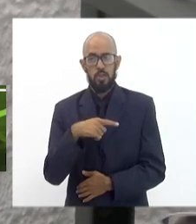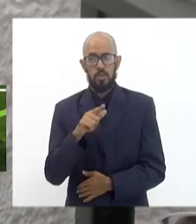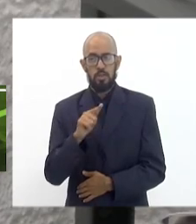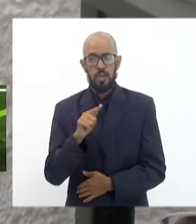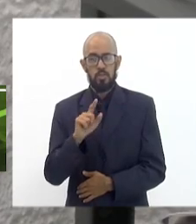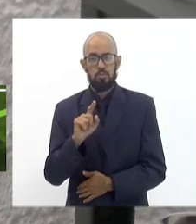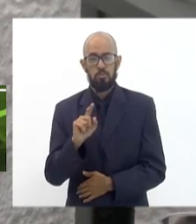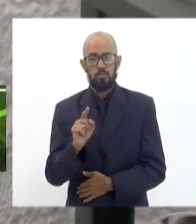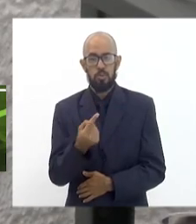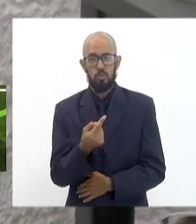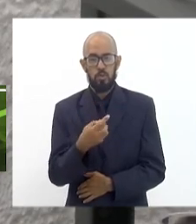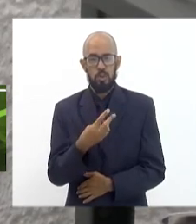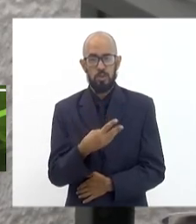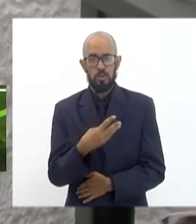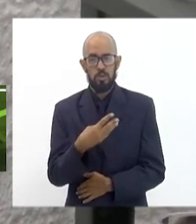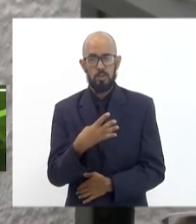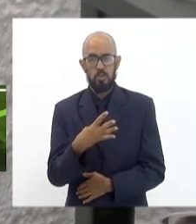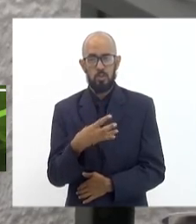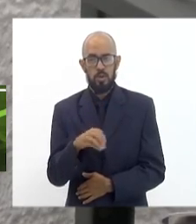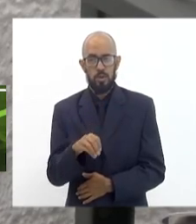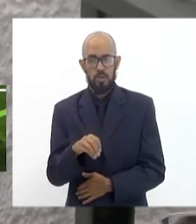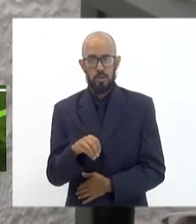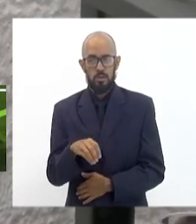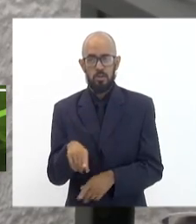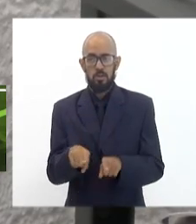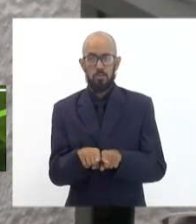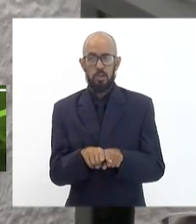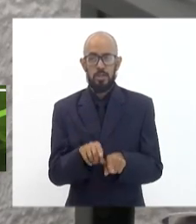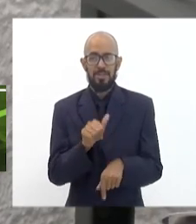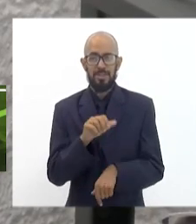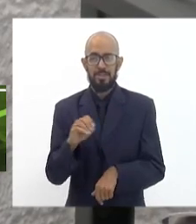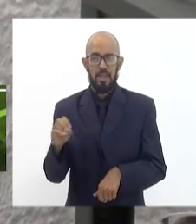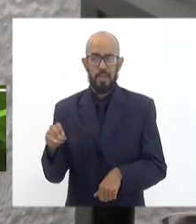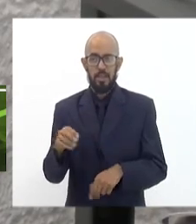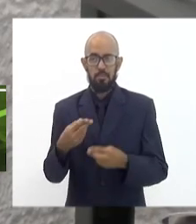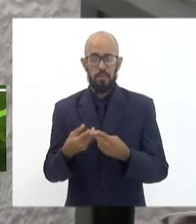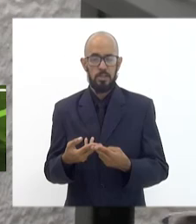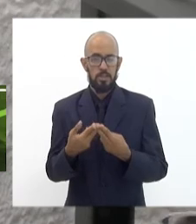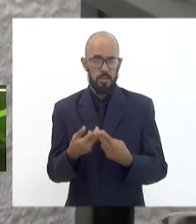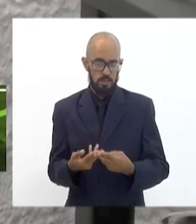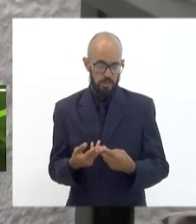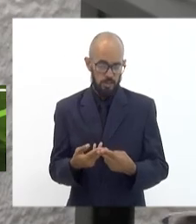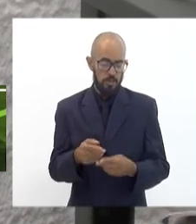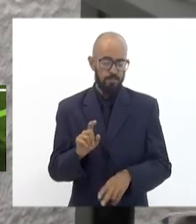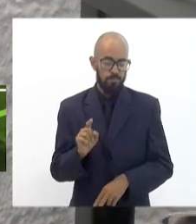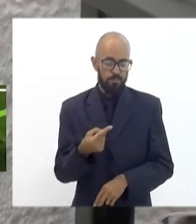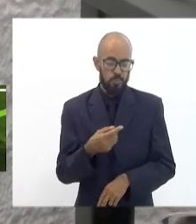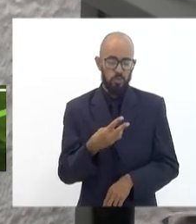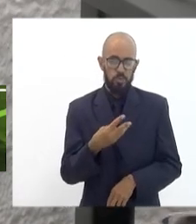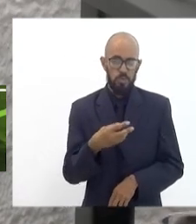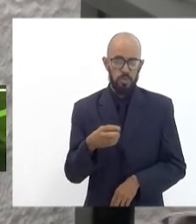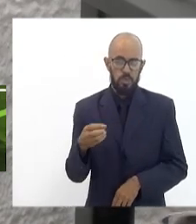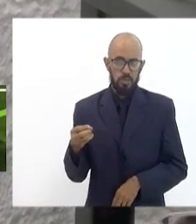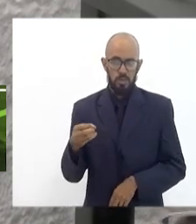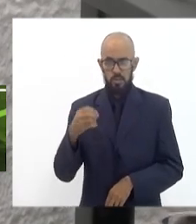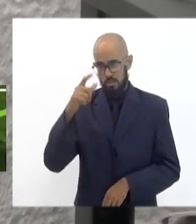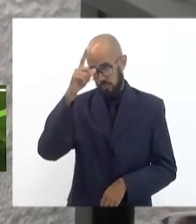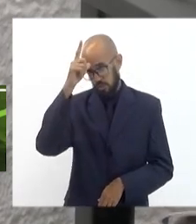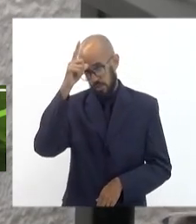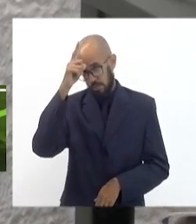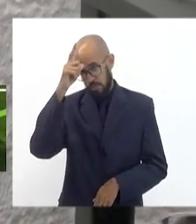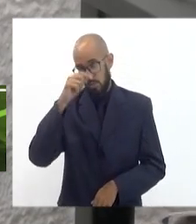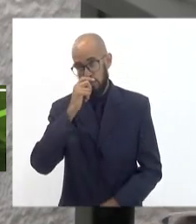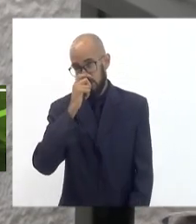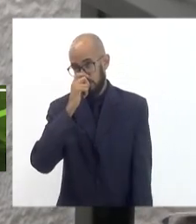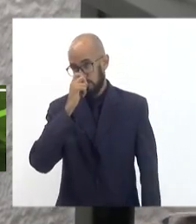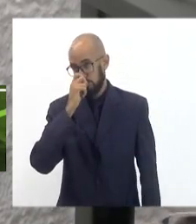7340 unidades 100 unidades é paciência já foi licitado 1.300 unidades no Complexo do Alemão